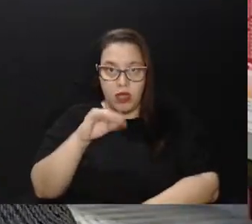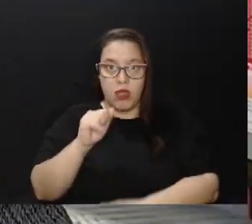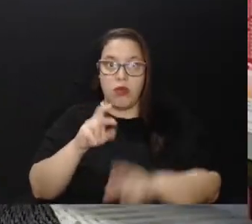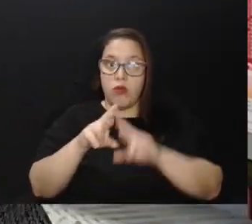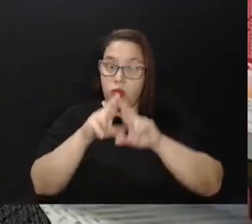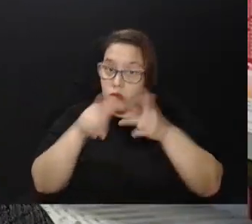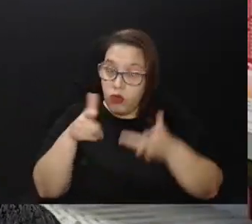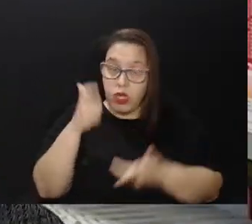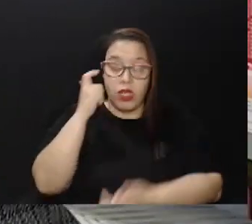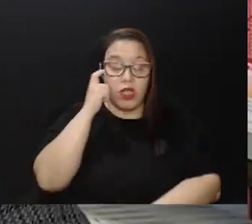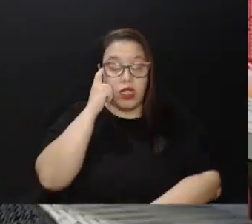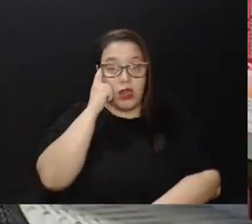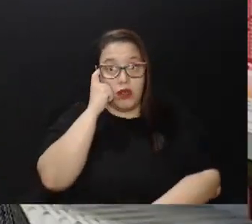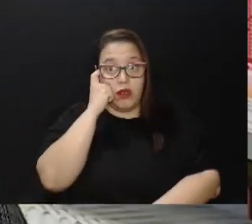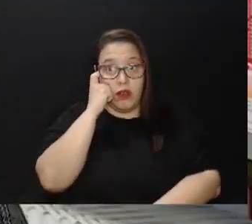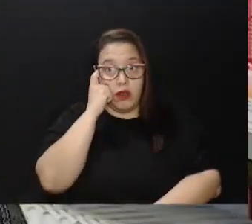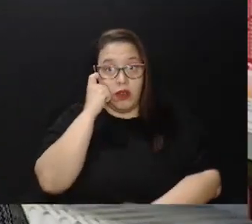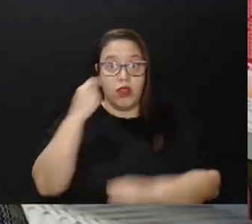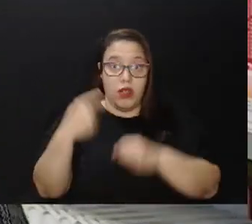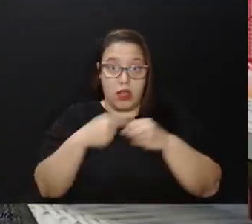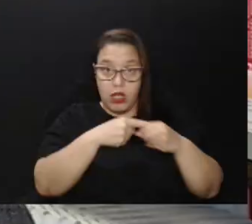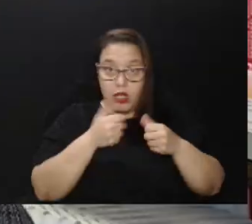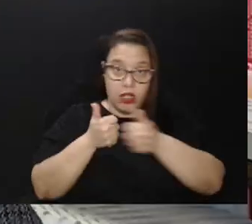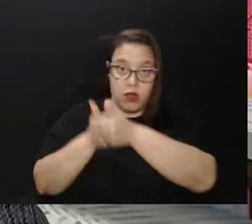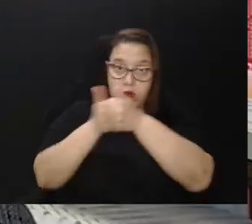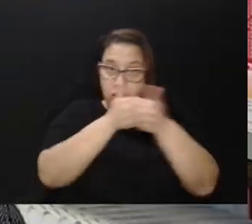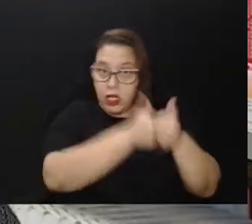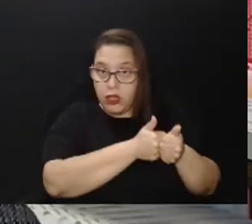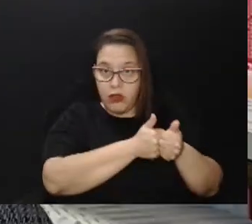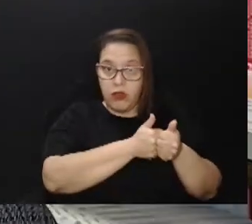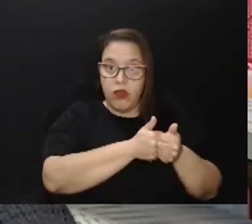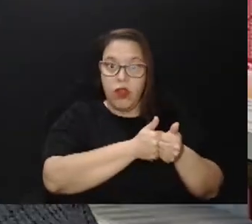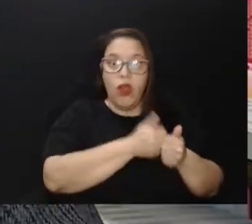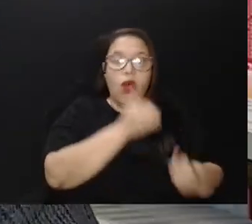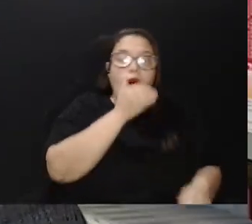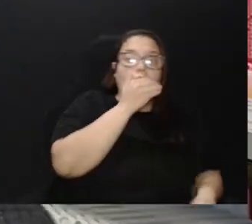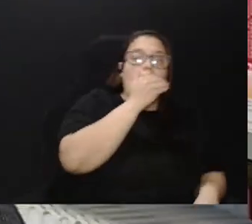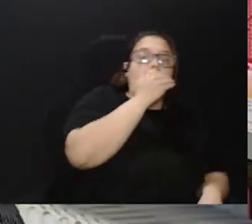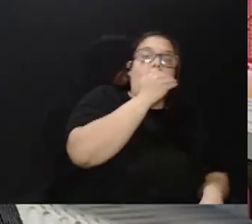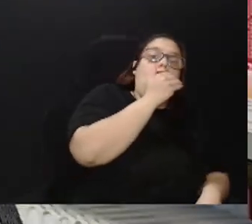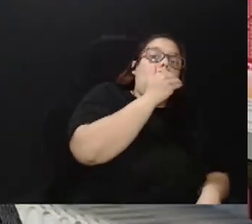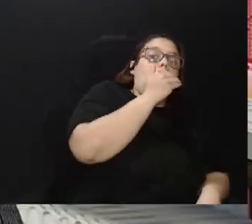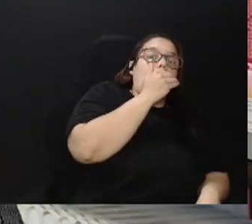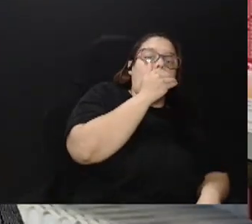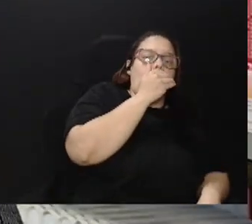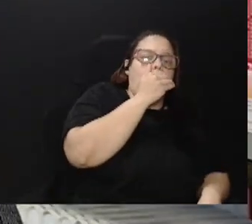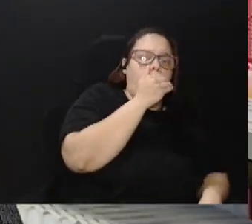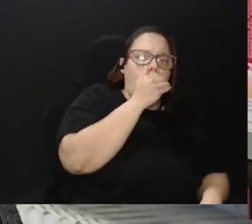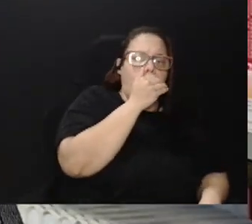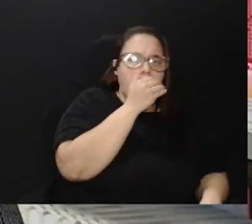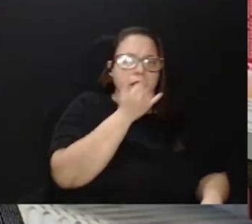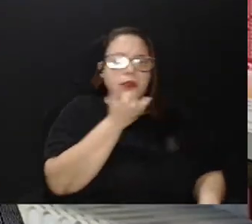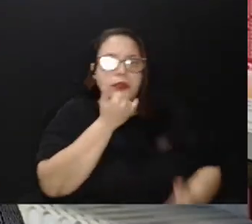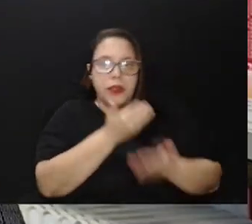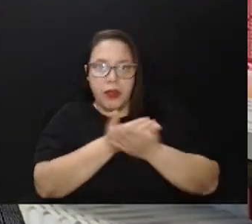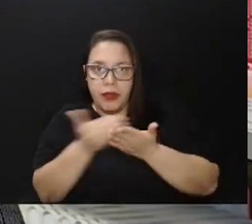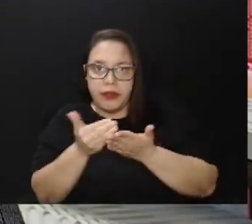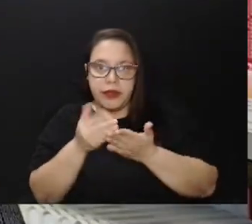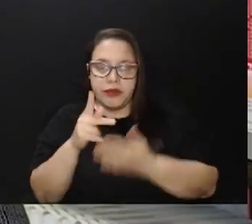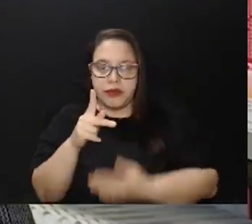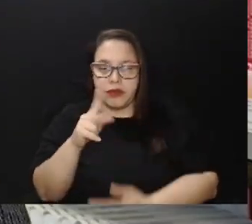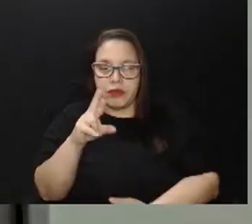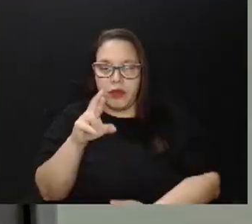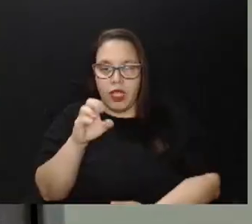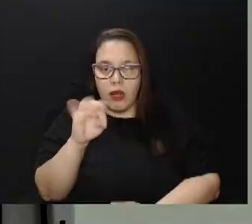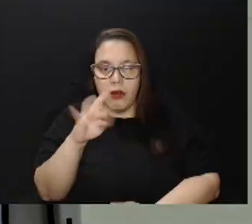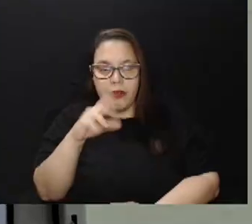eram cidades vizinhas, né? E aqui em Campinas começa a se formar uma comunidade presbiteriana muito forte, né?